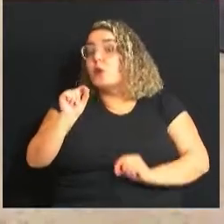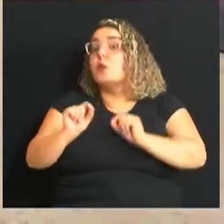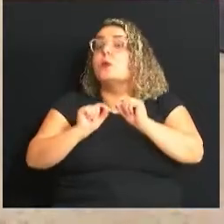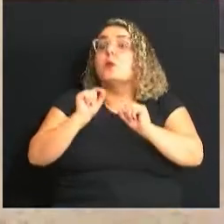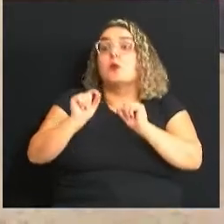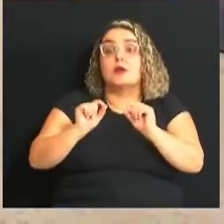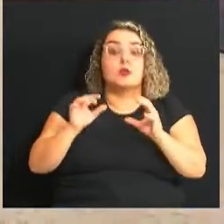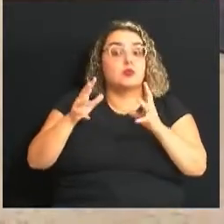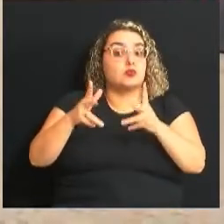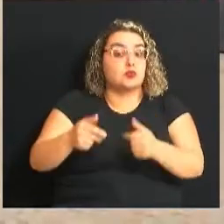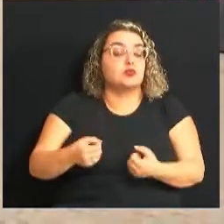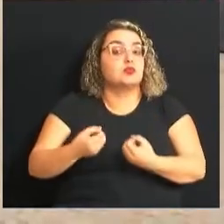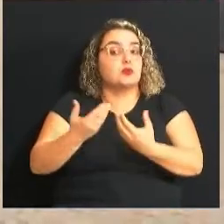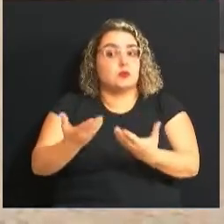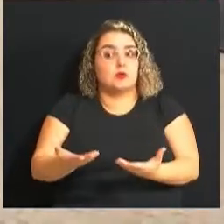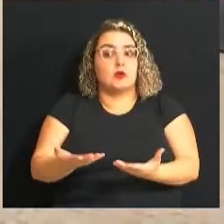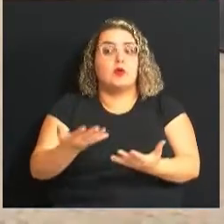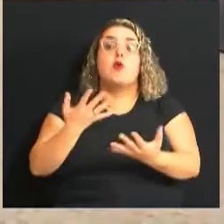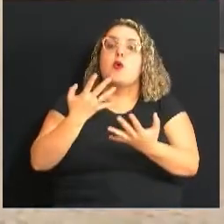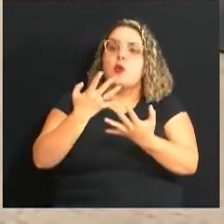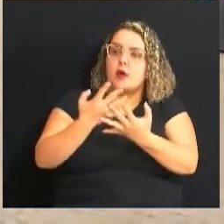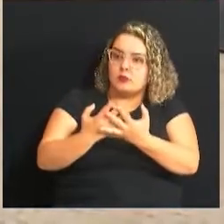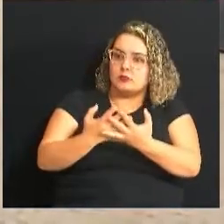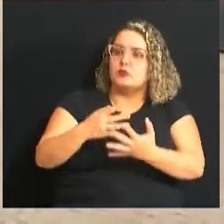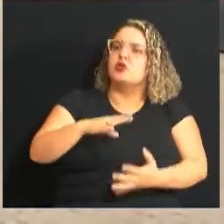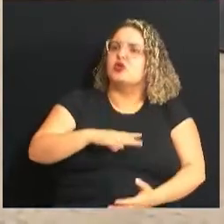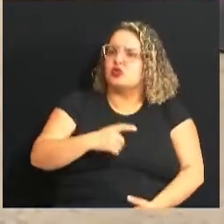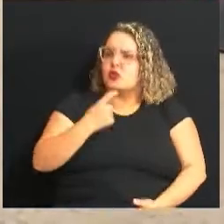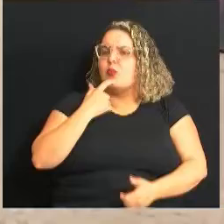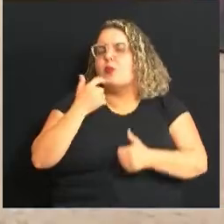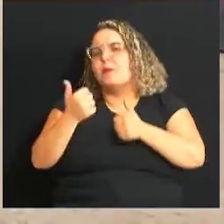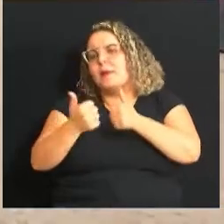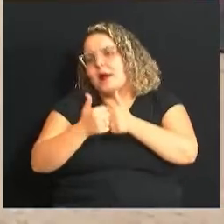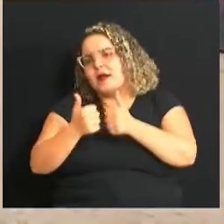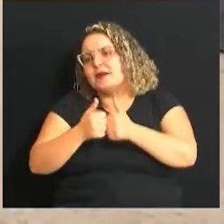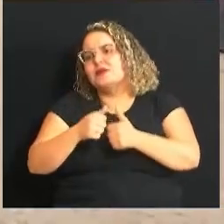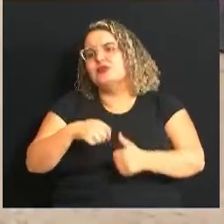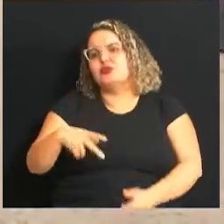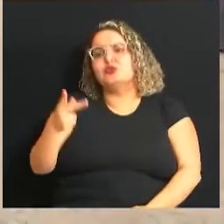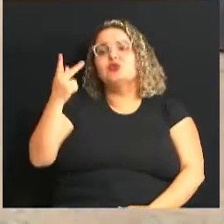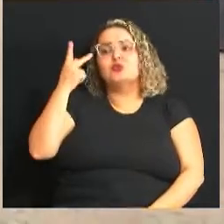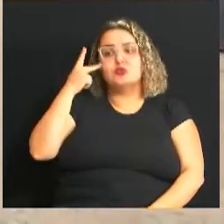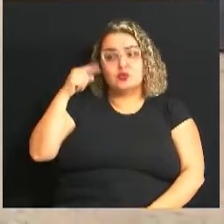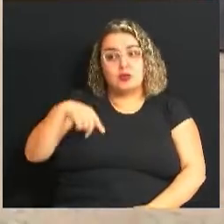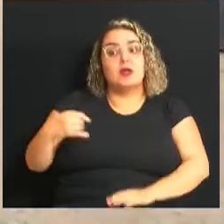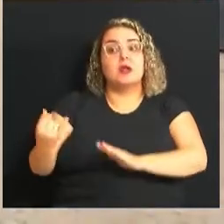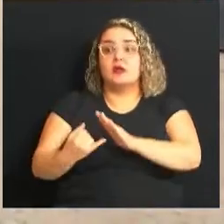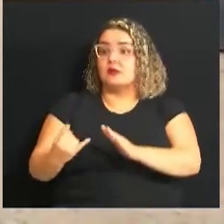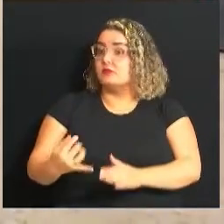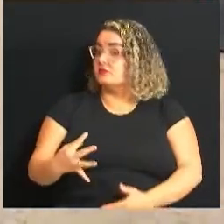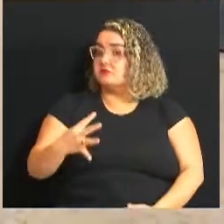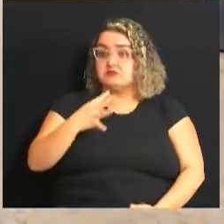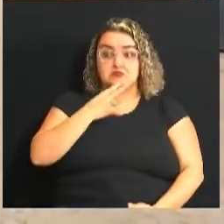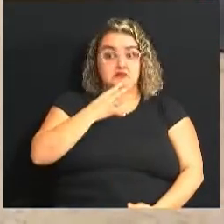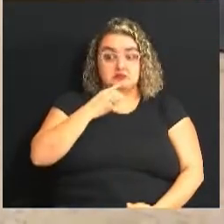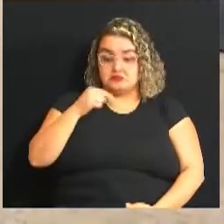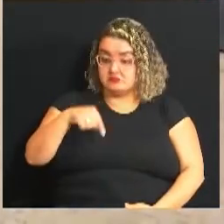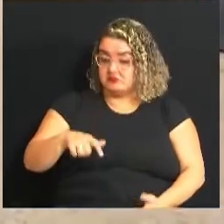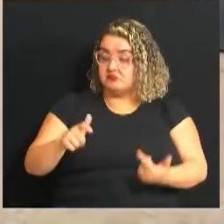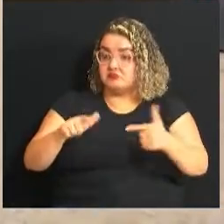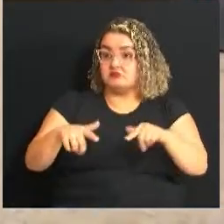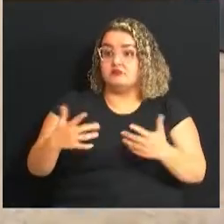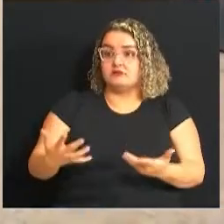tudo isso oferece. Eu confesso que apesar de Campinas ficar tão pertinho de São Paulo, aqui do Instituto, eu não conhecia esse local e